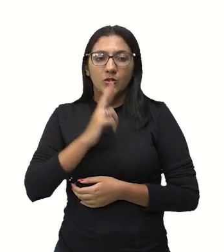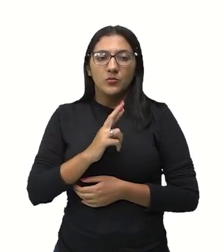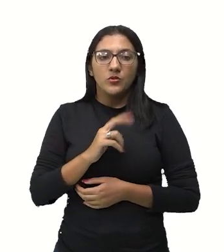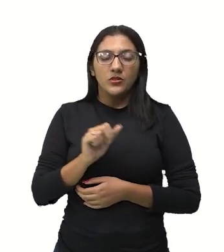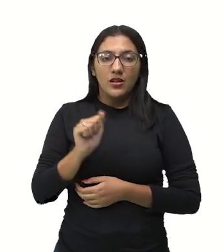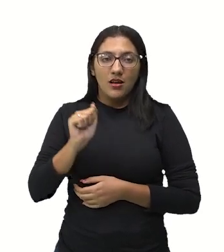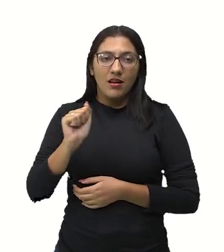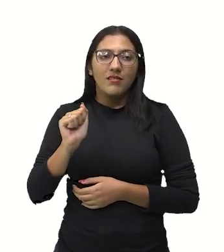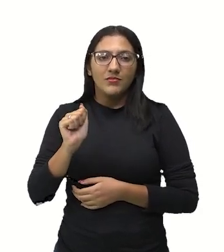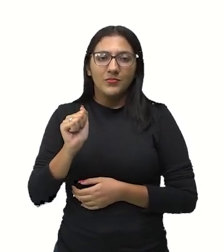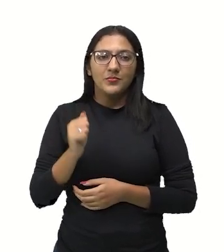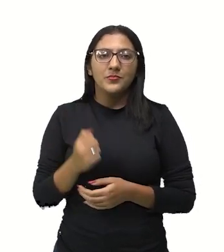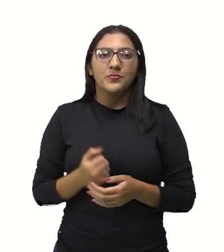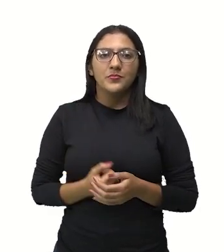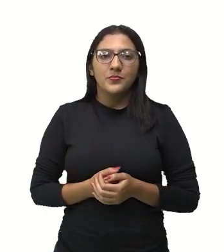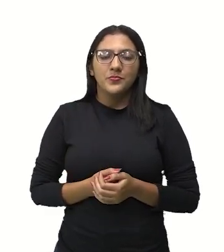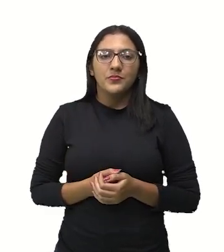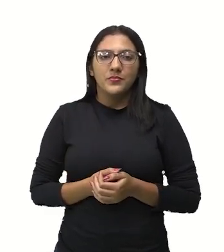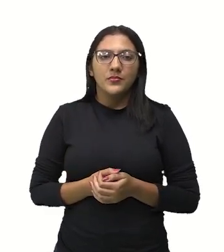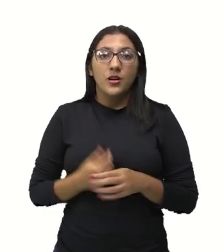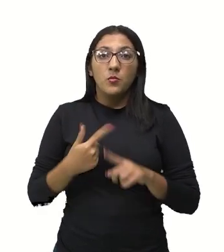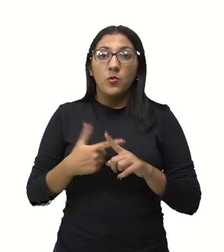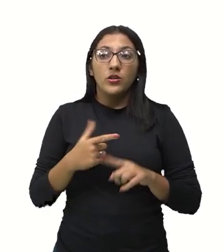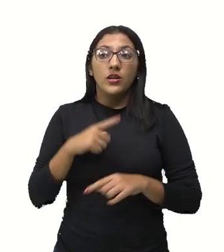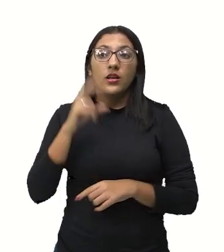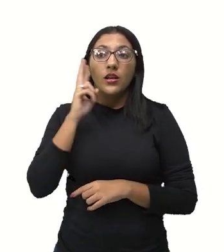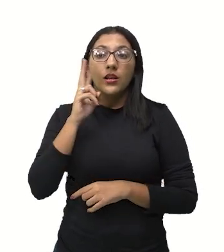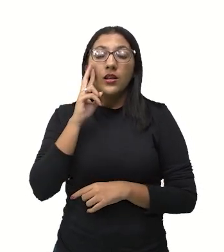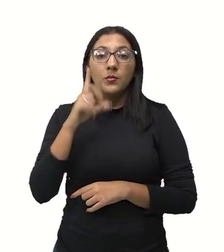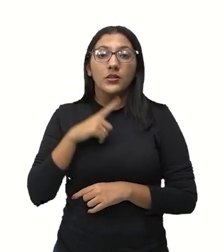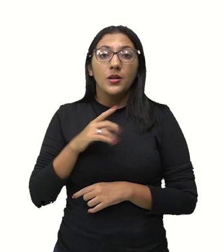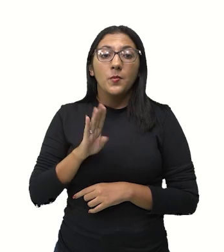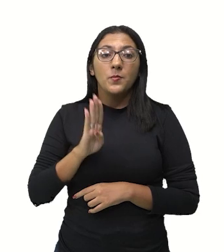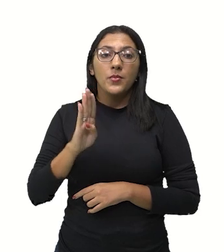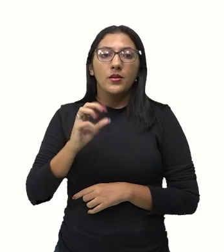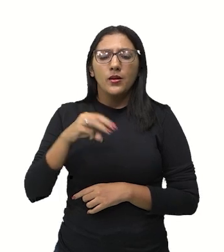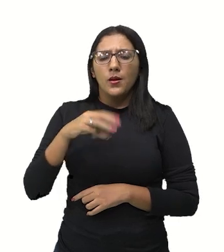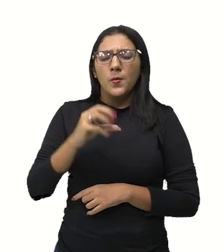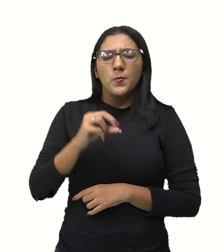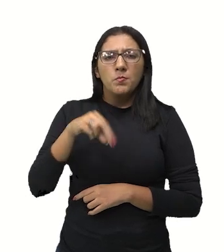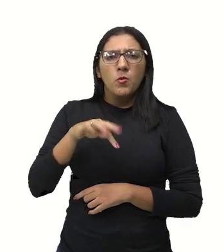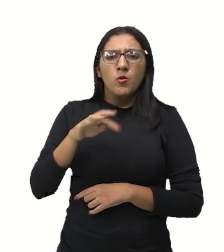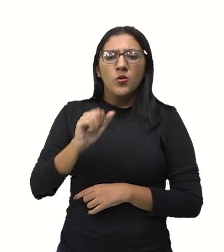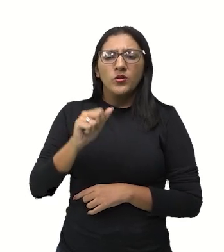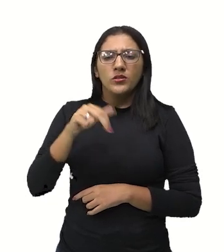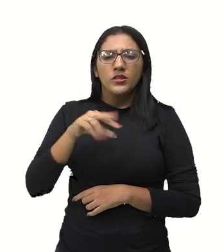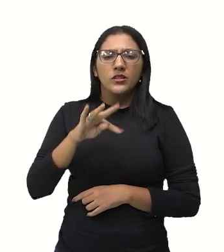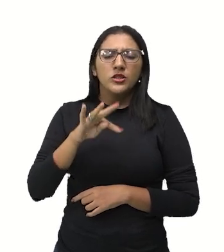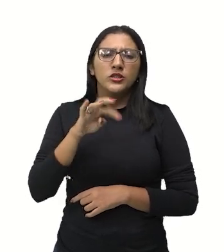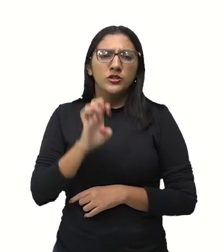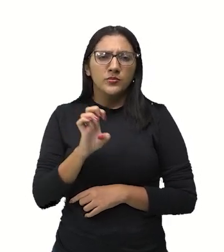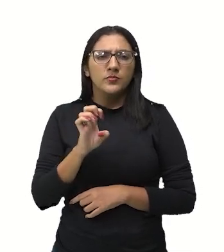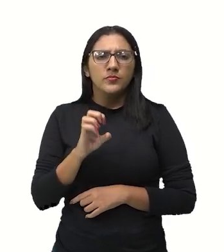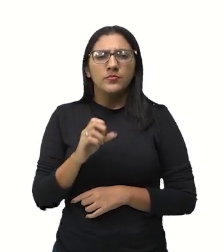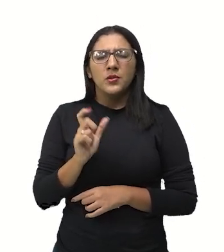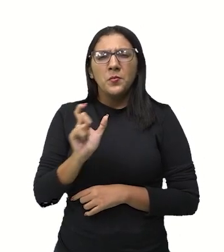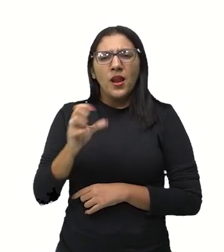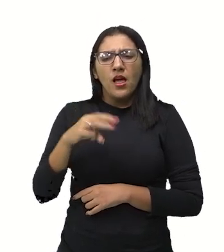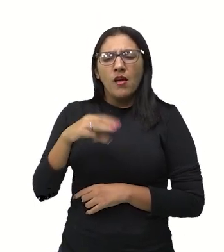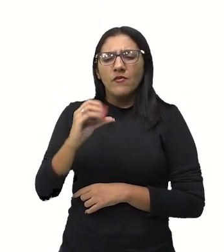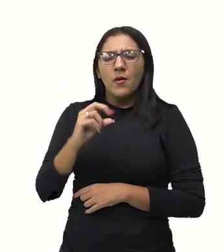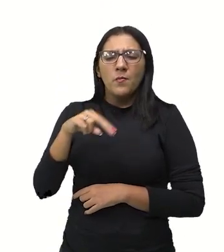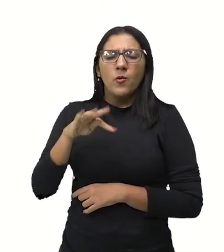A, porque tem a letra B ainda, que ele pede o montante. Quando falar